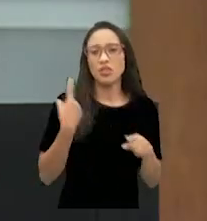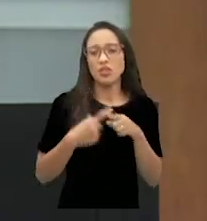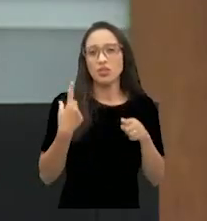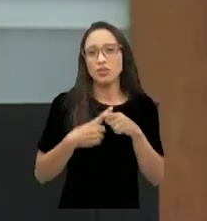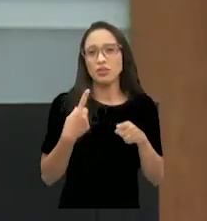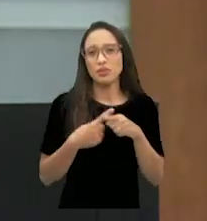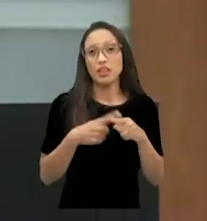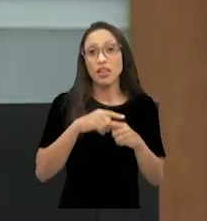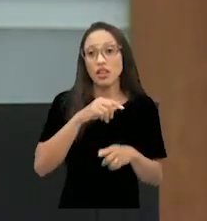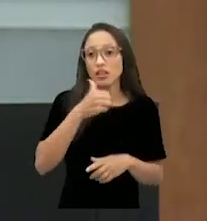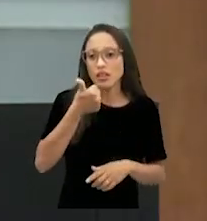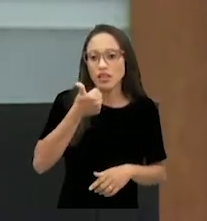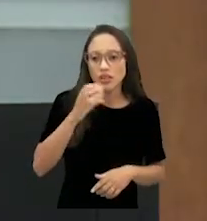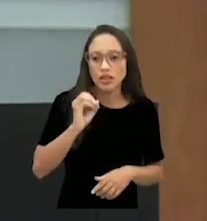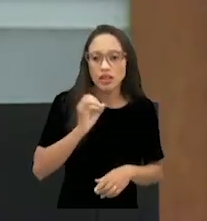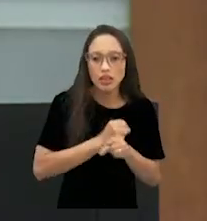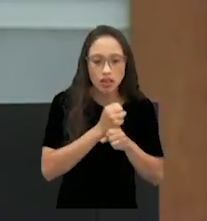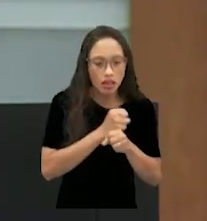10 anos,